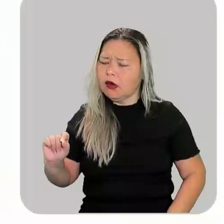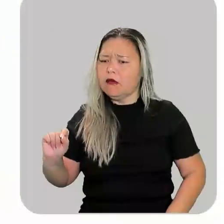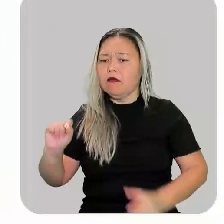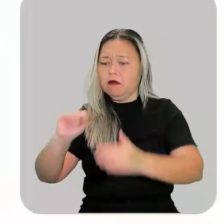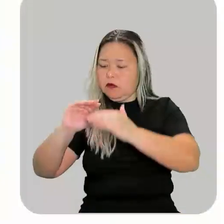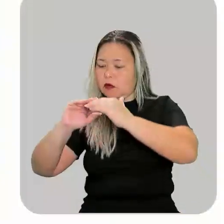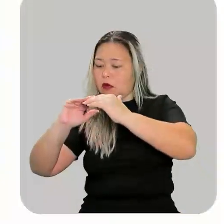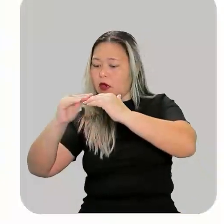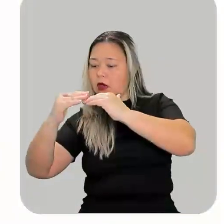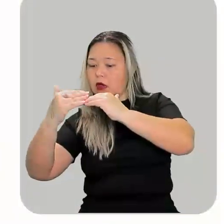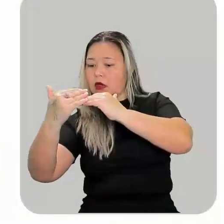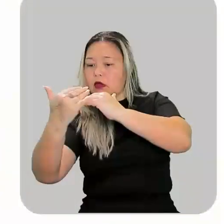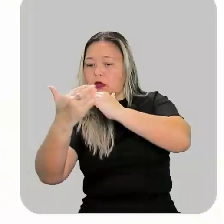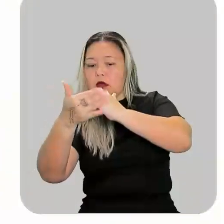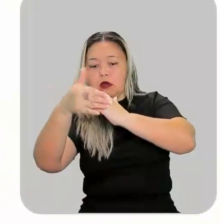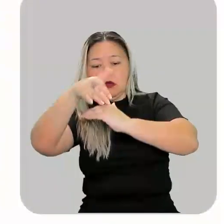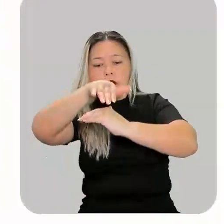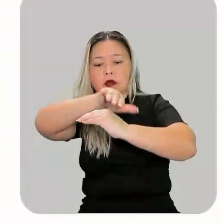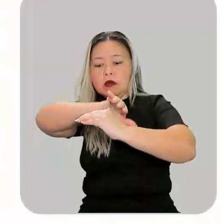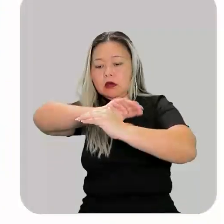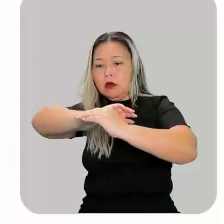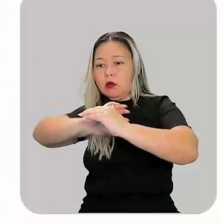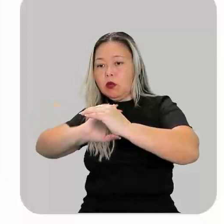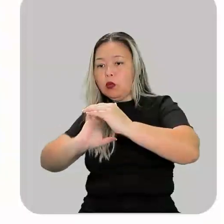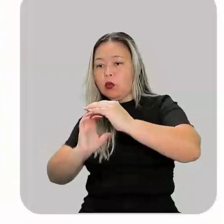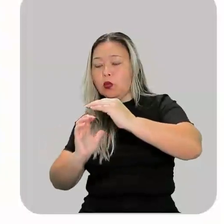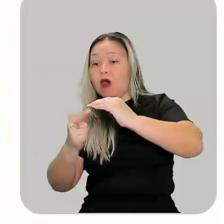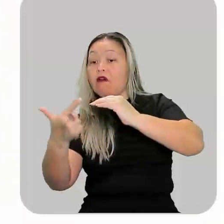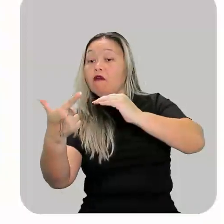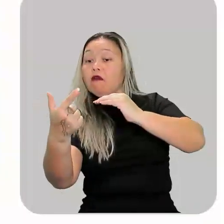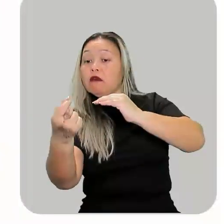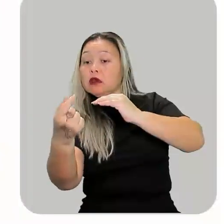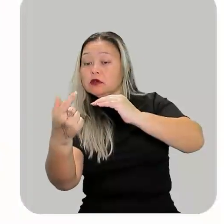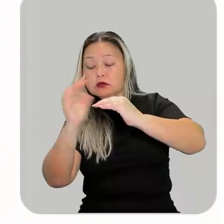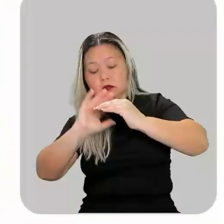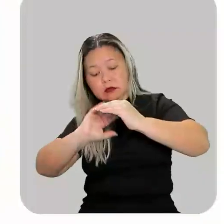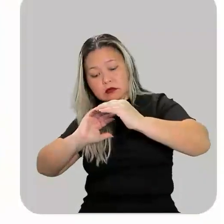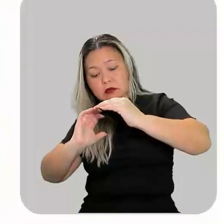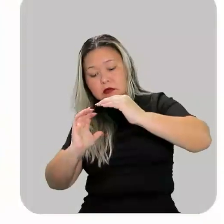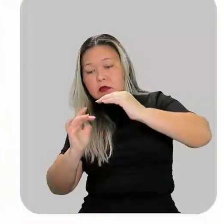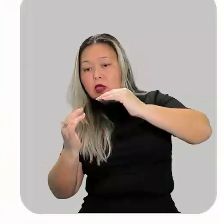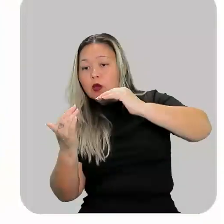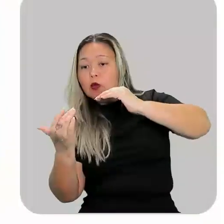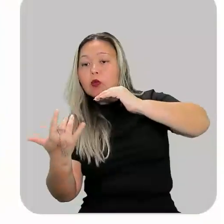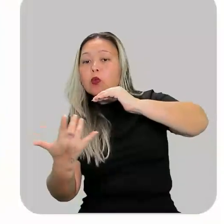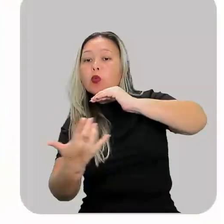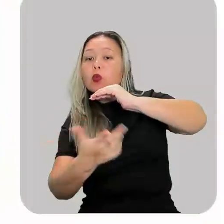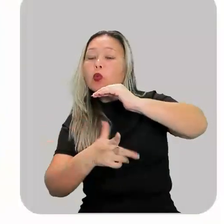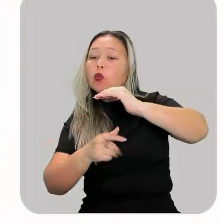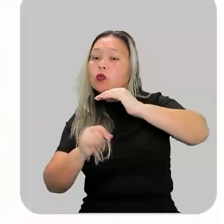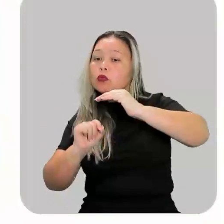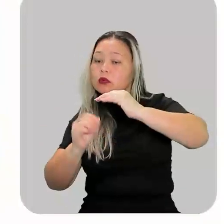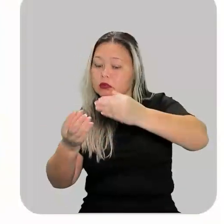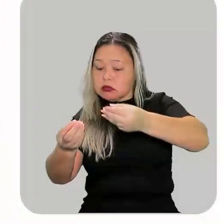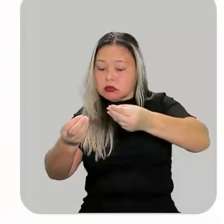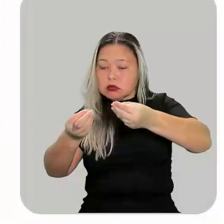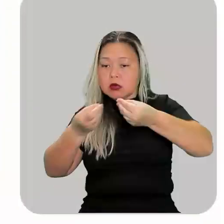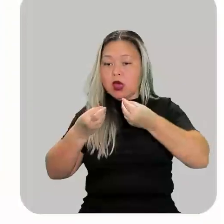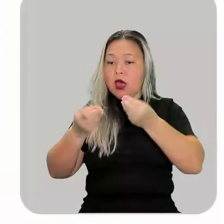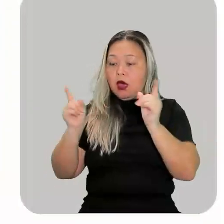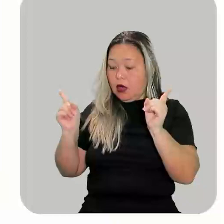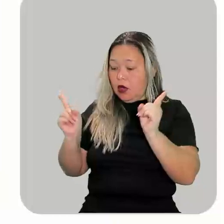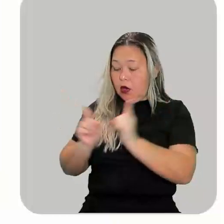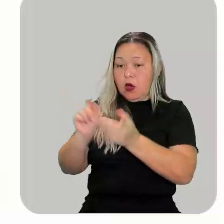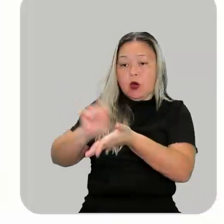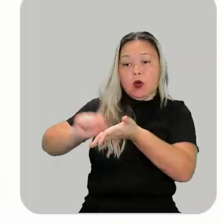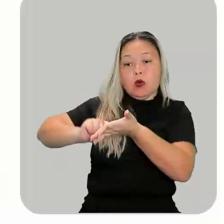20 lados, tá? 20 faces, né? 20 triângulos bonitinhos. E aí, dentro de quando você trouxer esse resumo para sua vida aí,